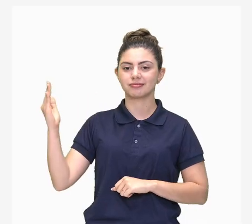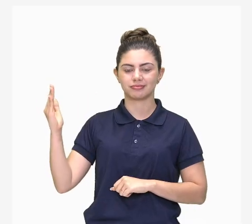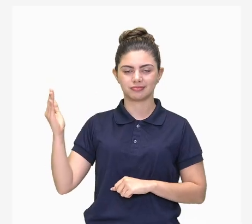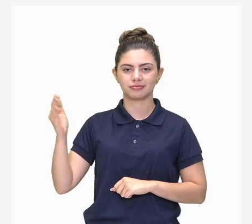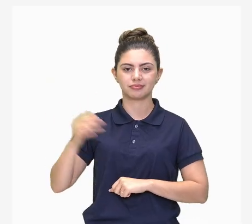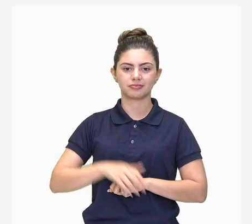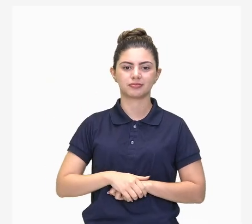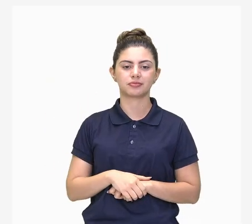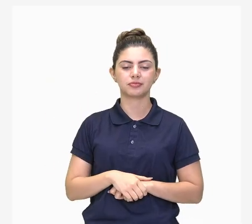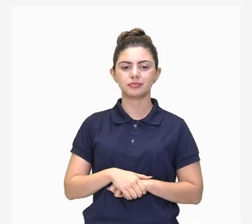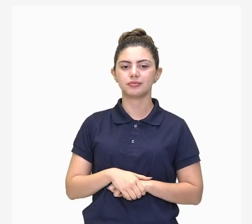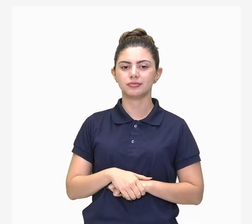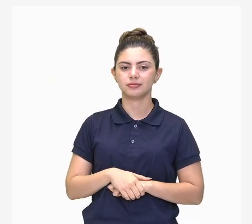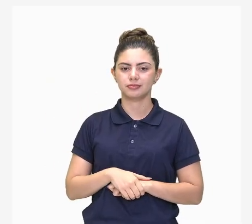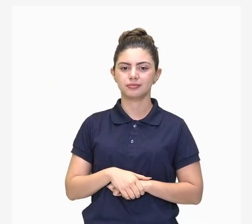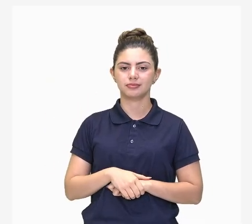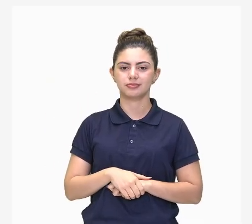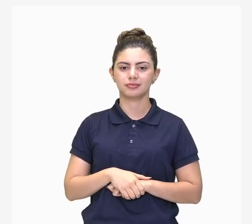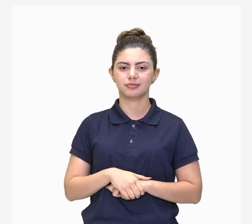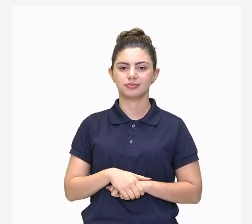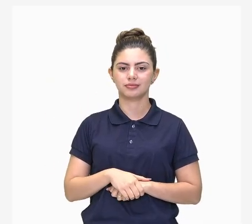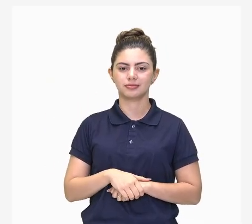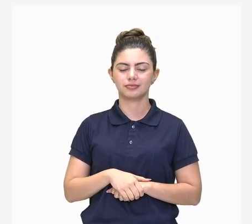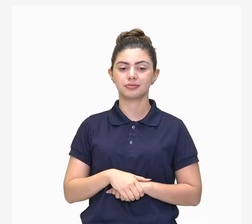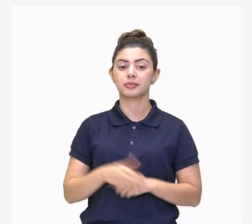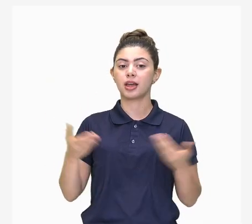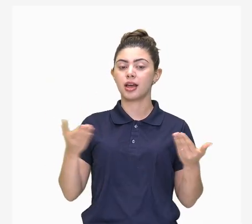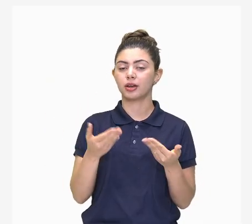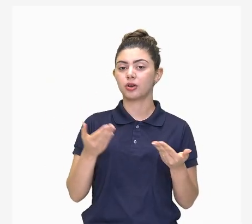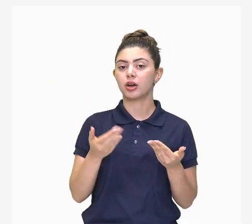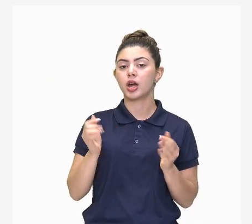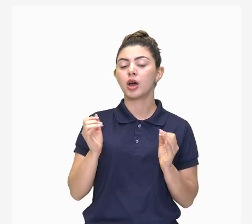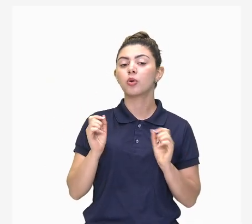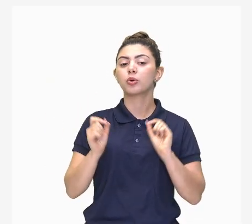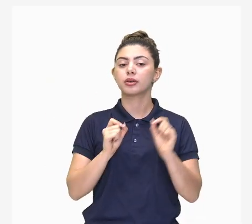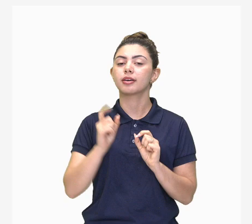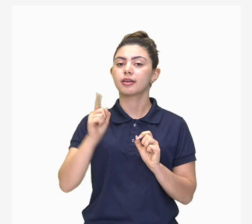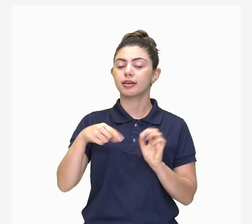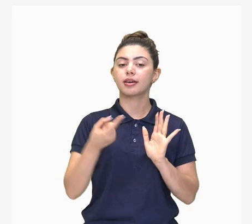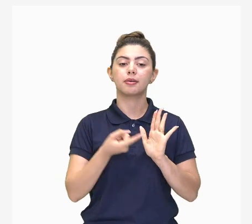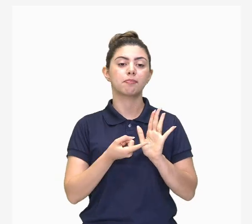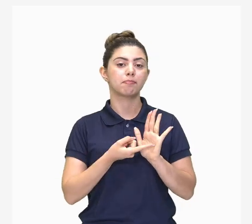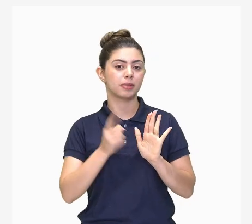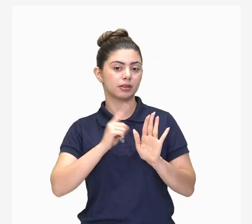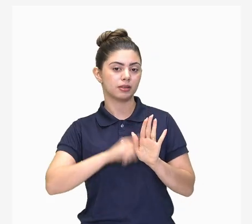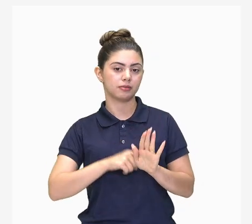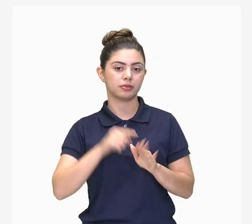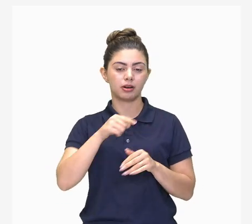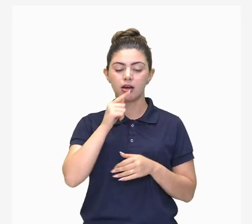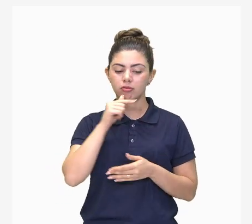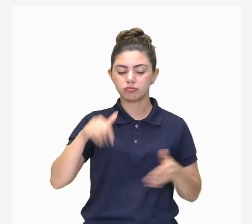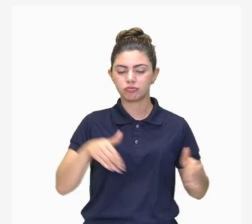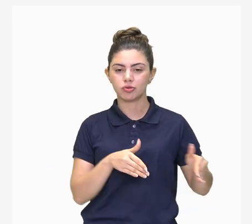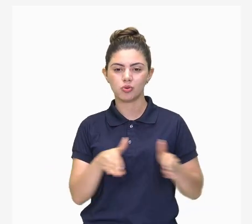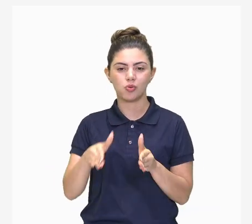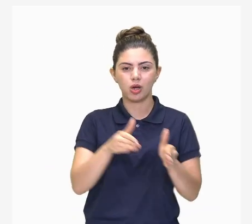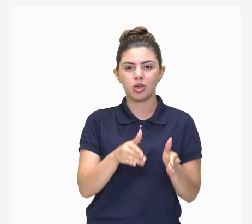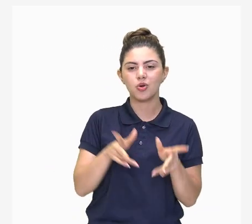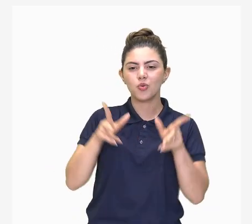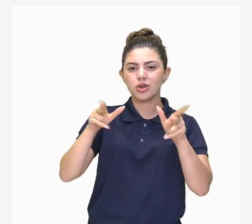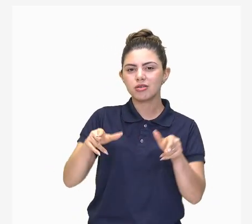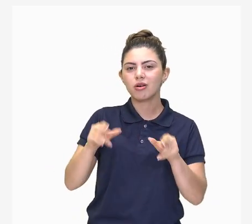para nós fecharmos, a metáfora. O rio é uma cobra que